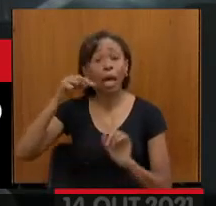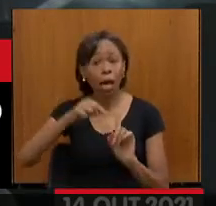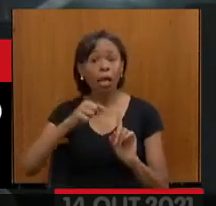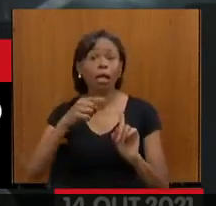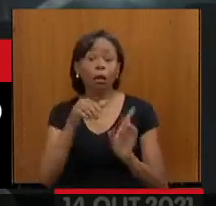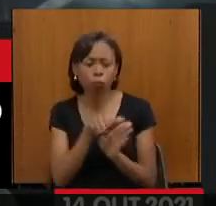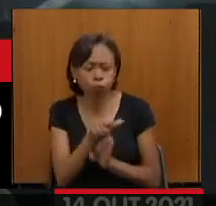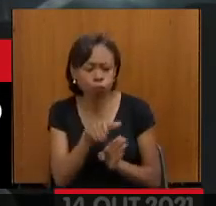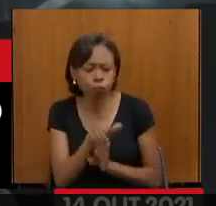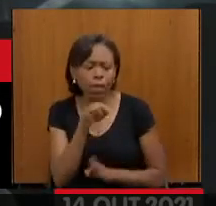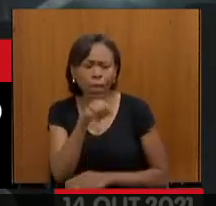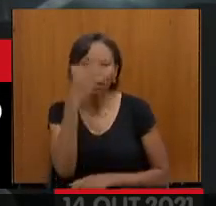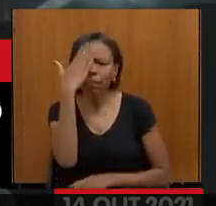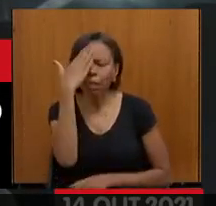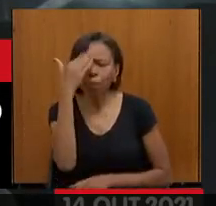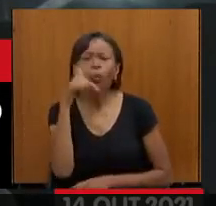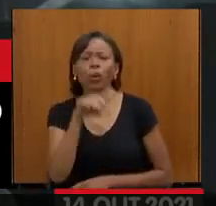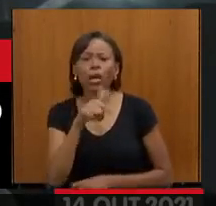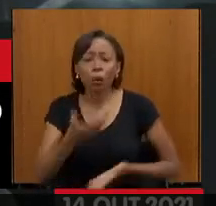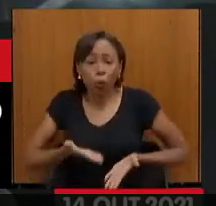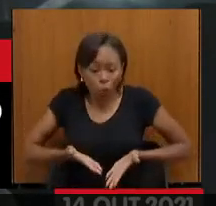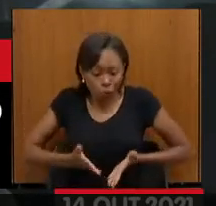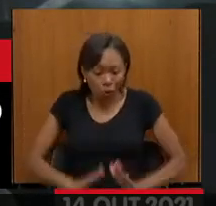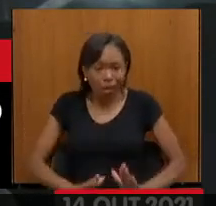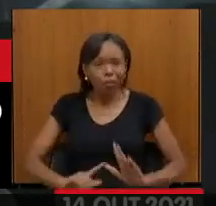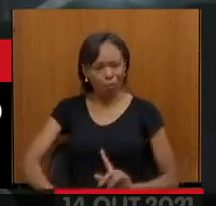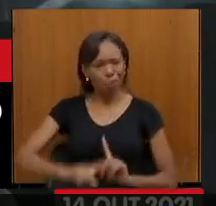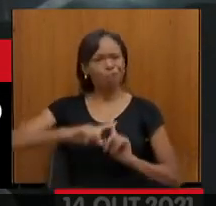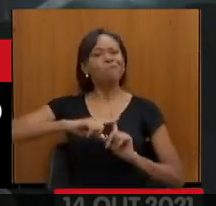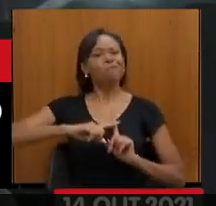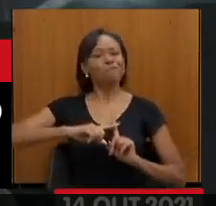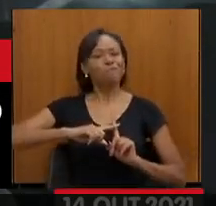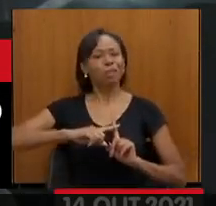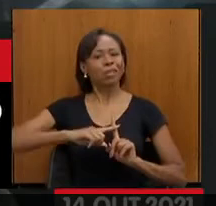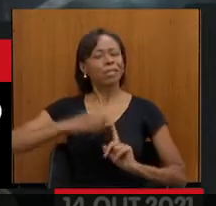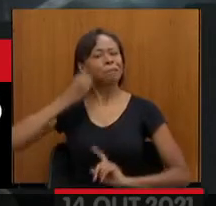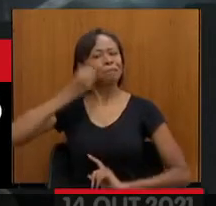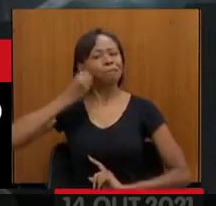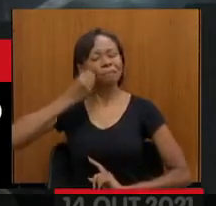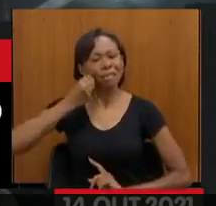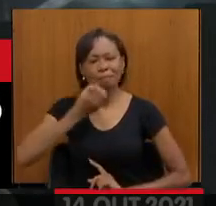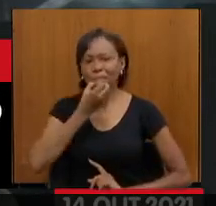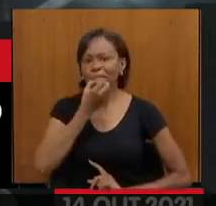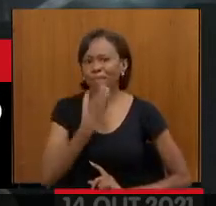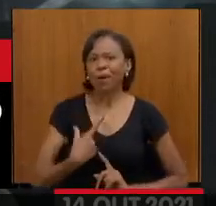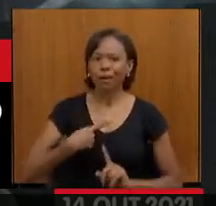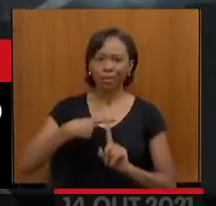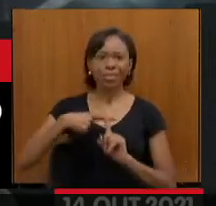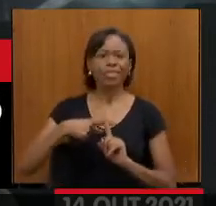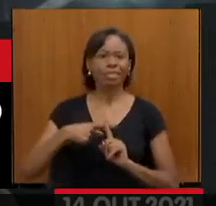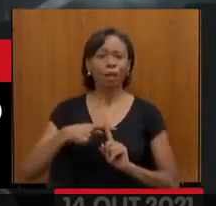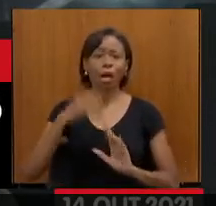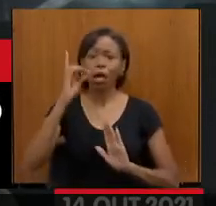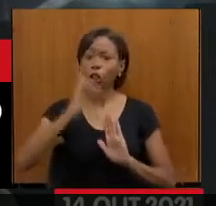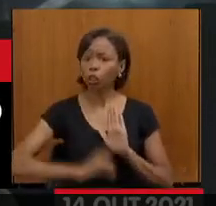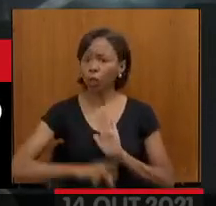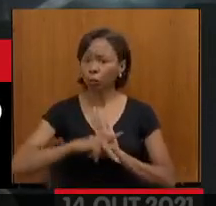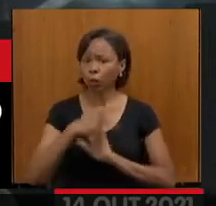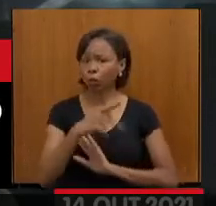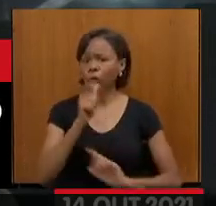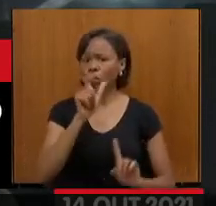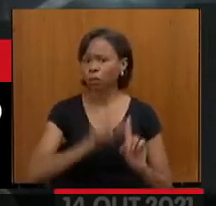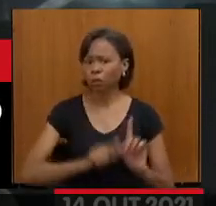seu parto foi uma experiência positiva. Né? Esse é um direito de toda mulher. Né? É um direito de todo